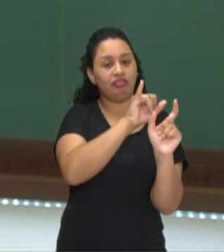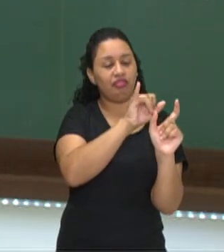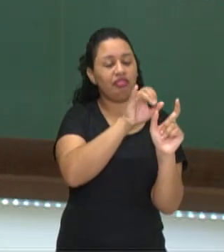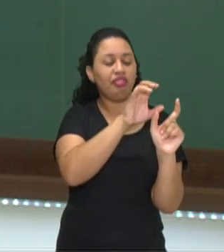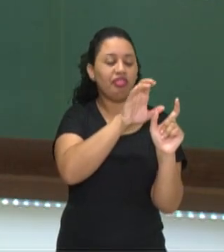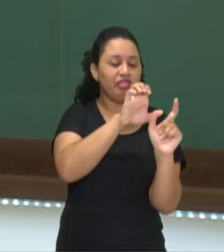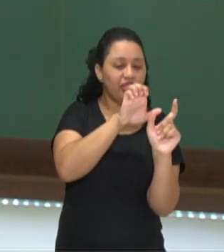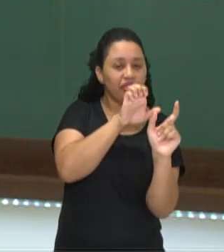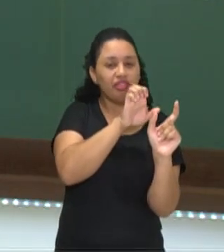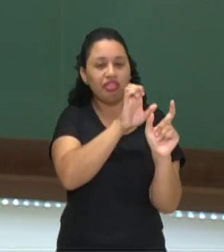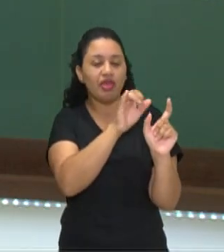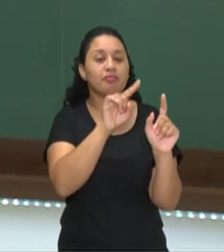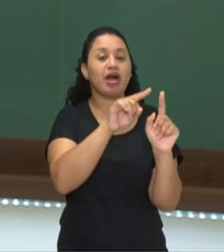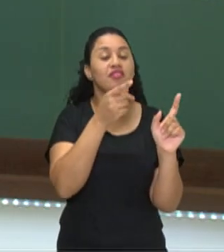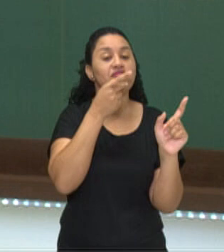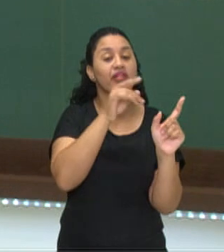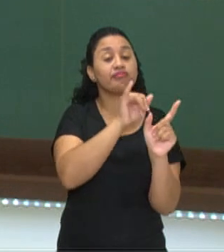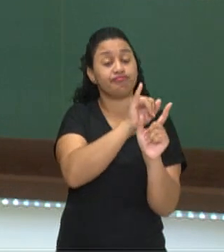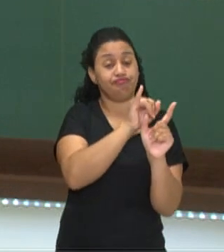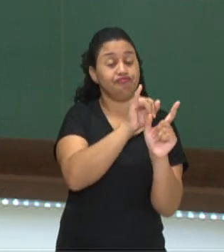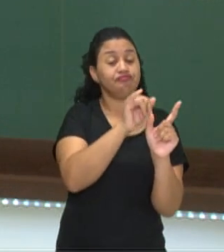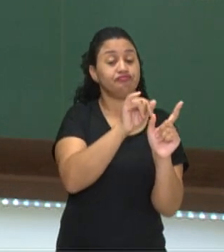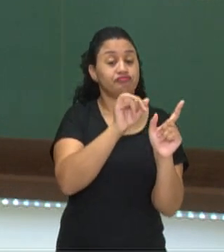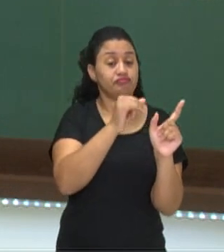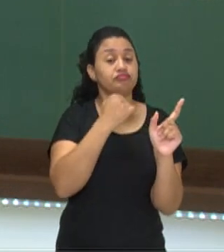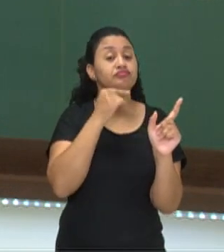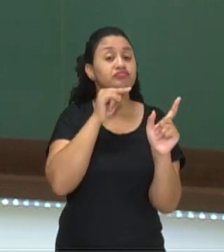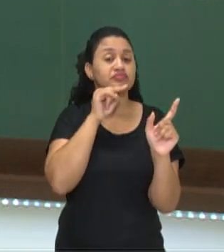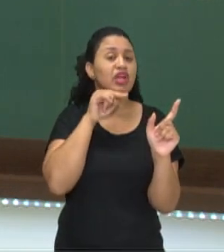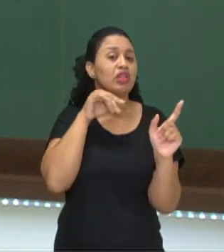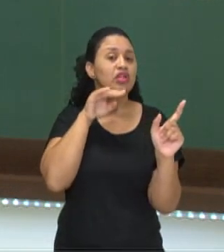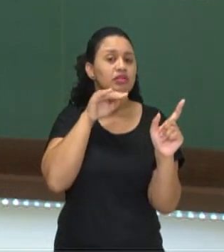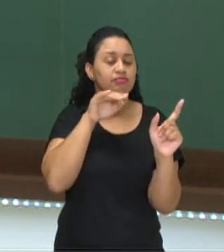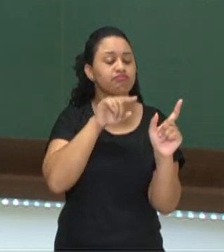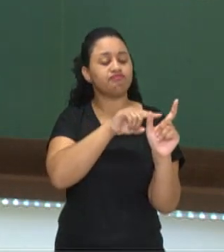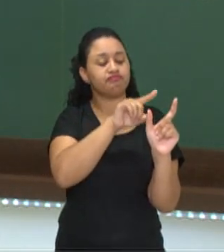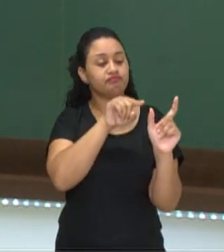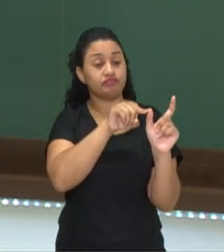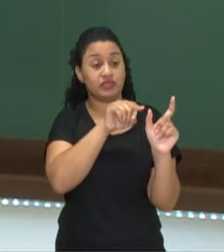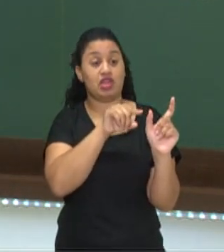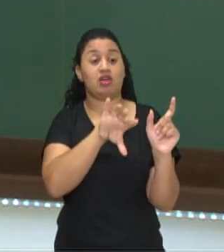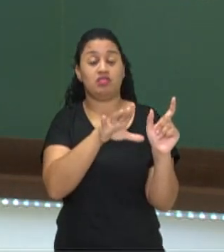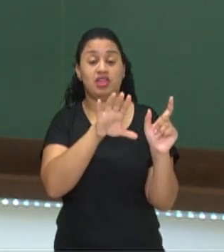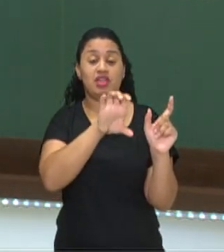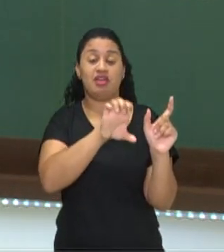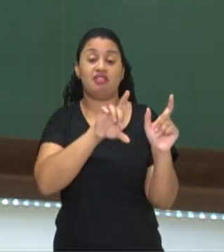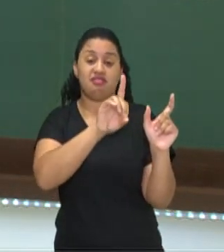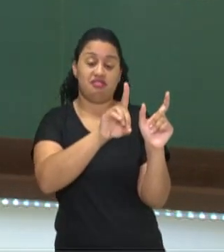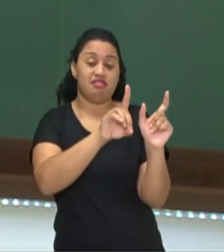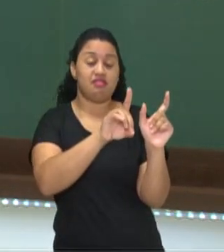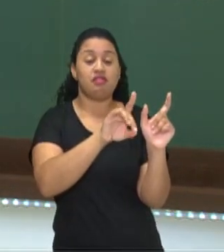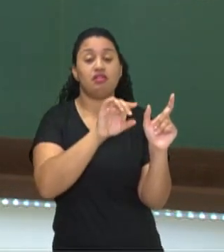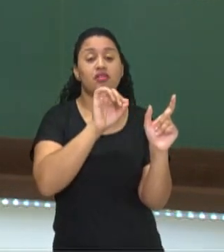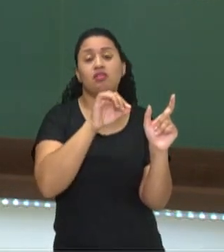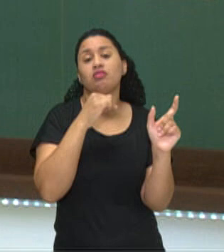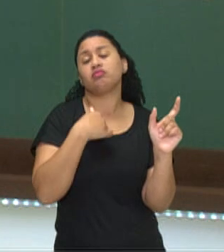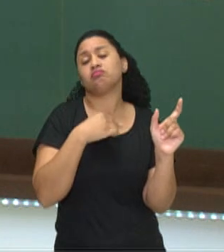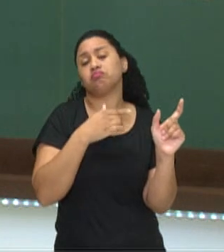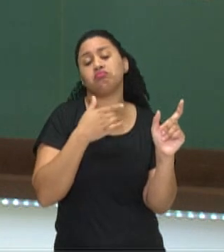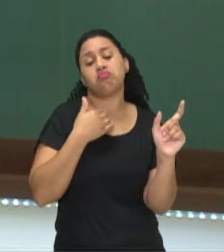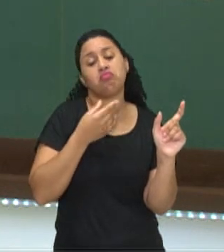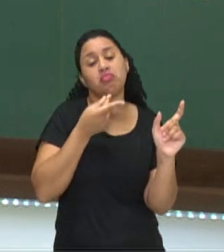ele é um som sonoro, ou seja, as suas cordas vocais vibram. Quando isso acontece, o ed, ele é pronunciado com o som de